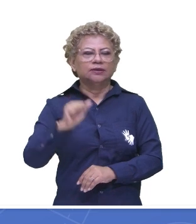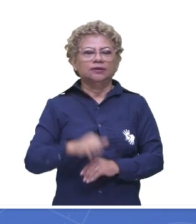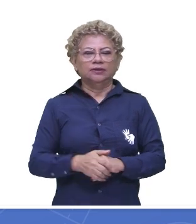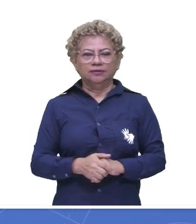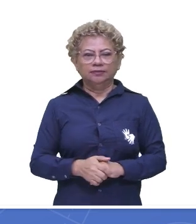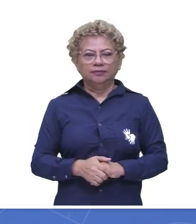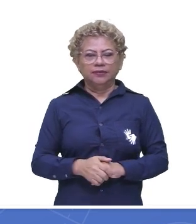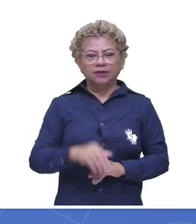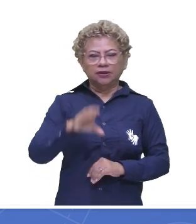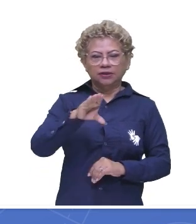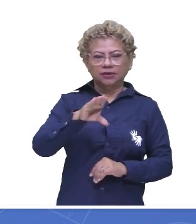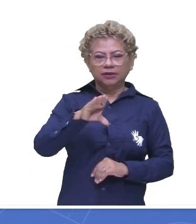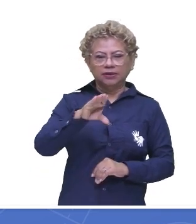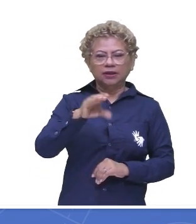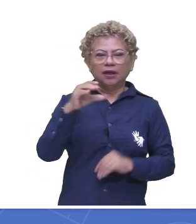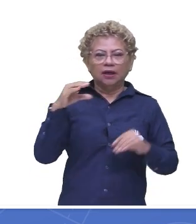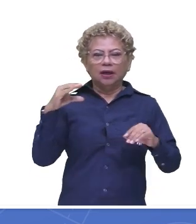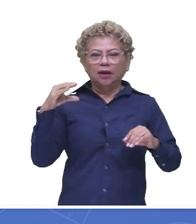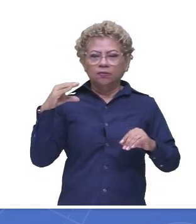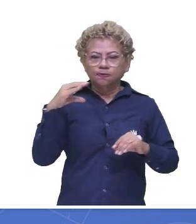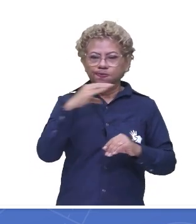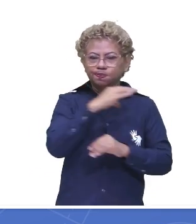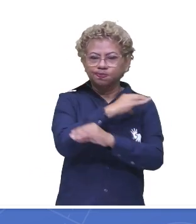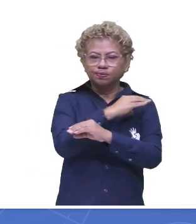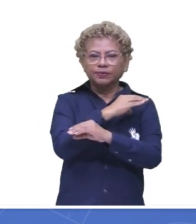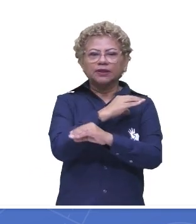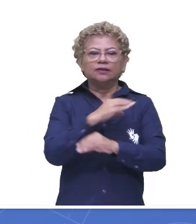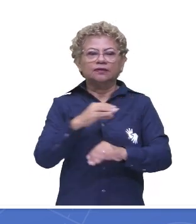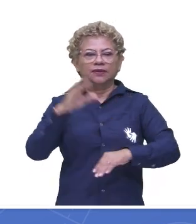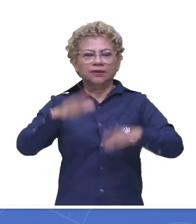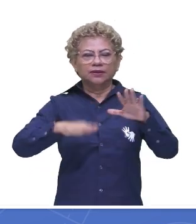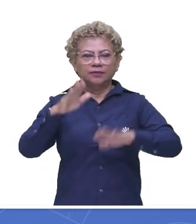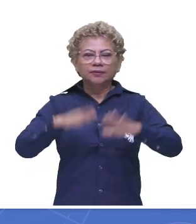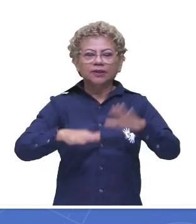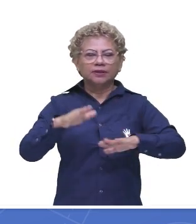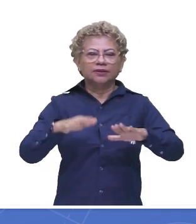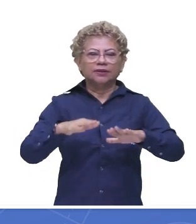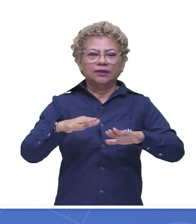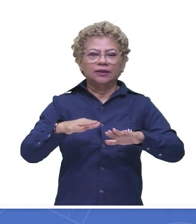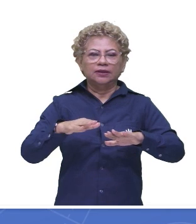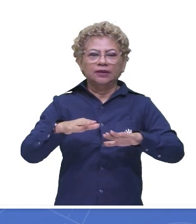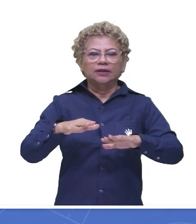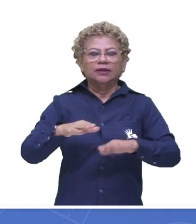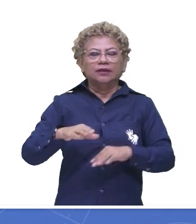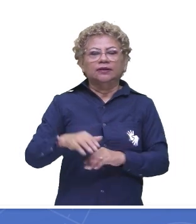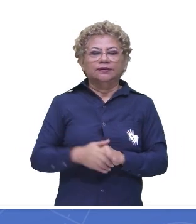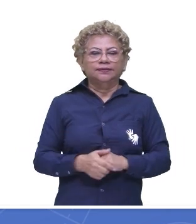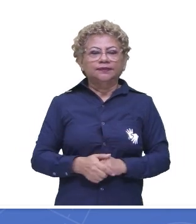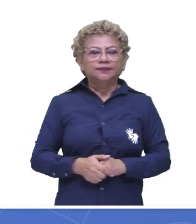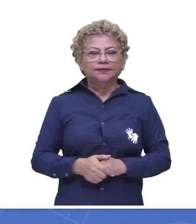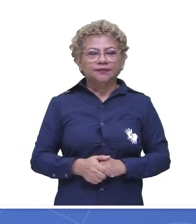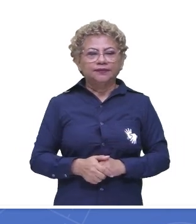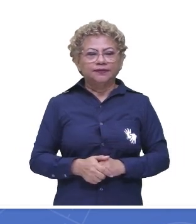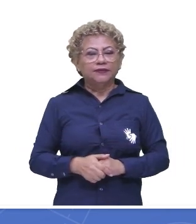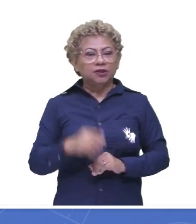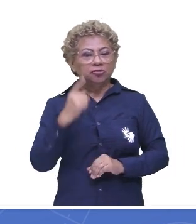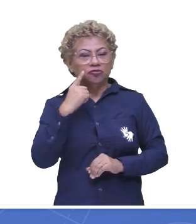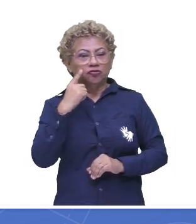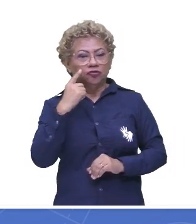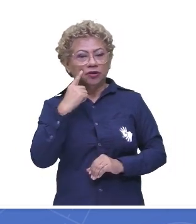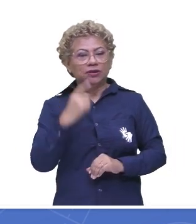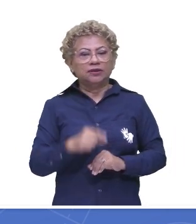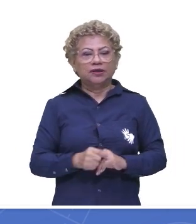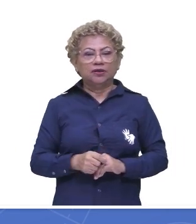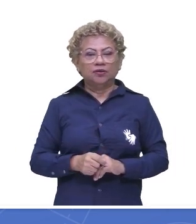calor latente, ele depende da substância, beleza? E qual é a unidade? Caloria por grama. No SI, joule